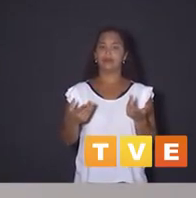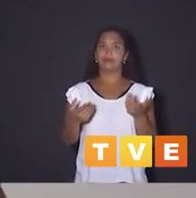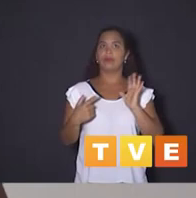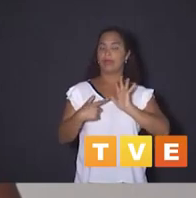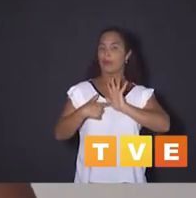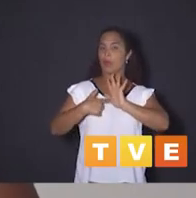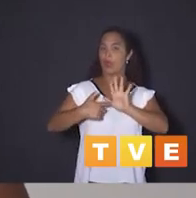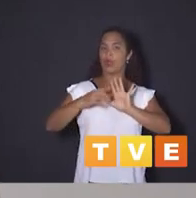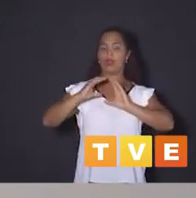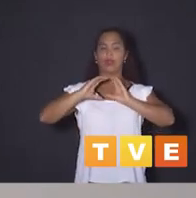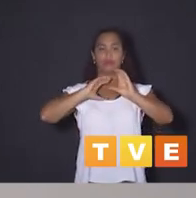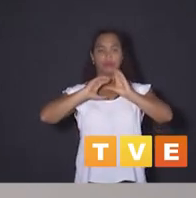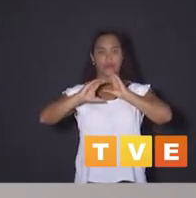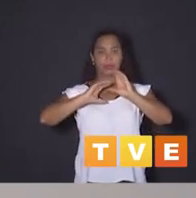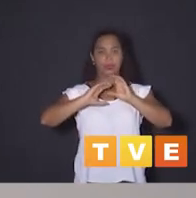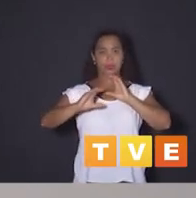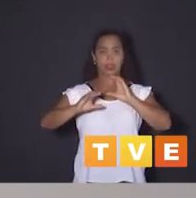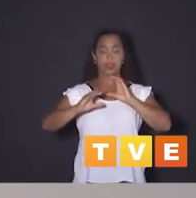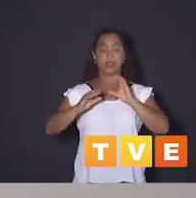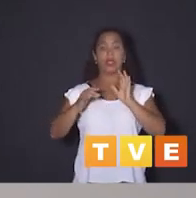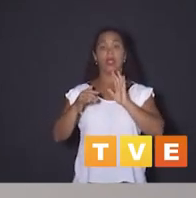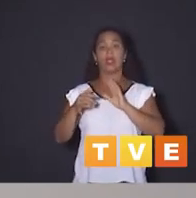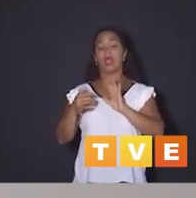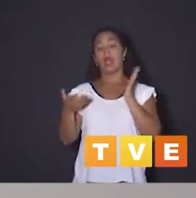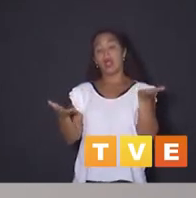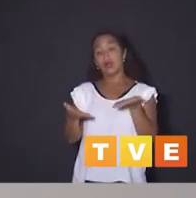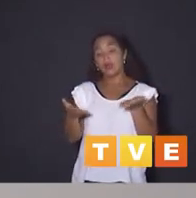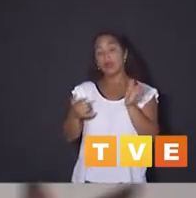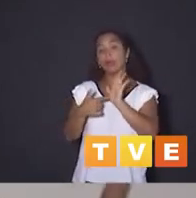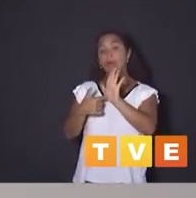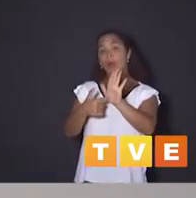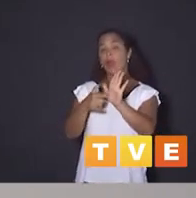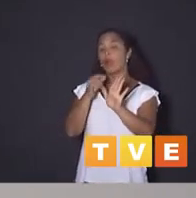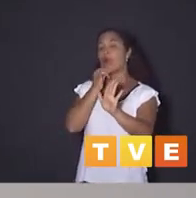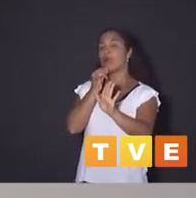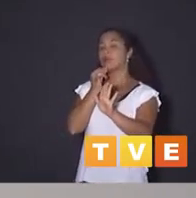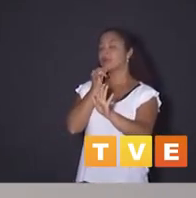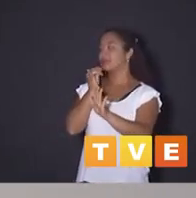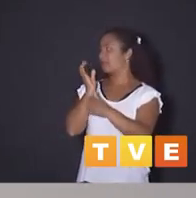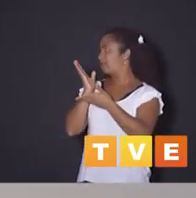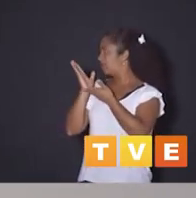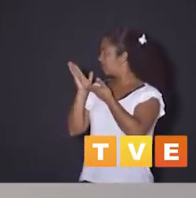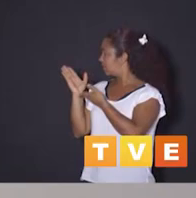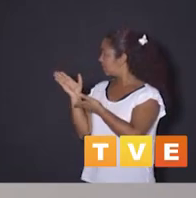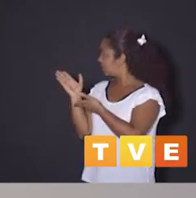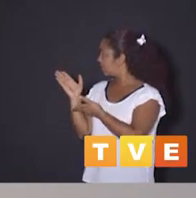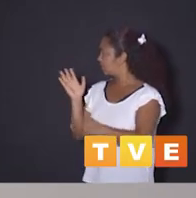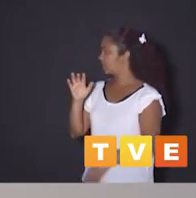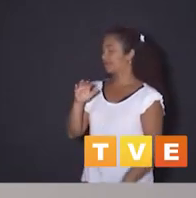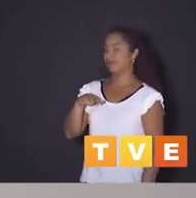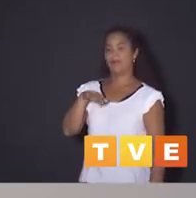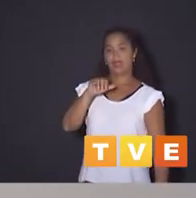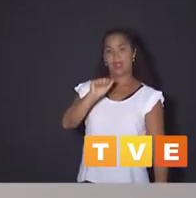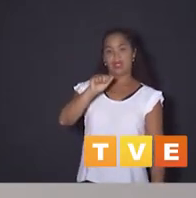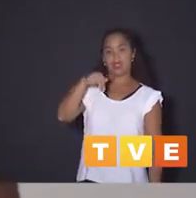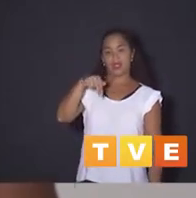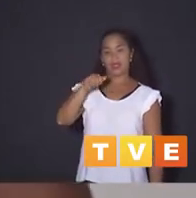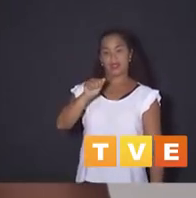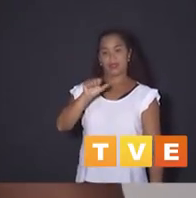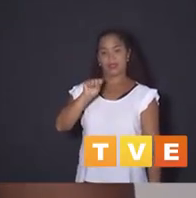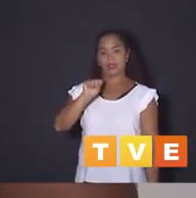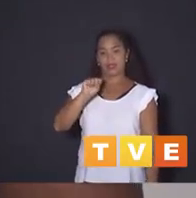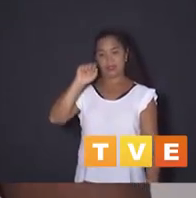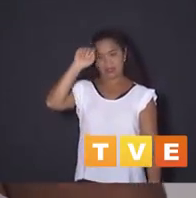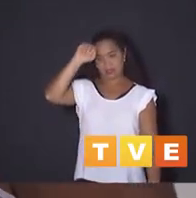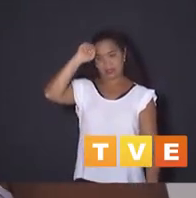comunicação e eu trago como exemplo rápido né gente conhece a imagem de anastácia a gente sabe o quão